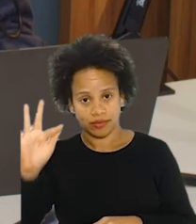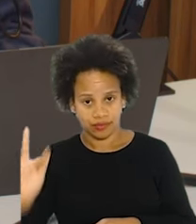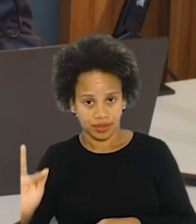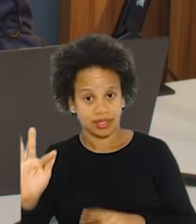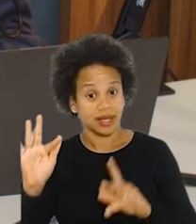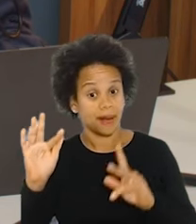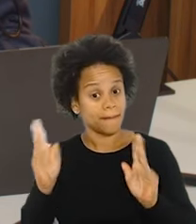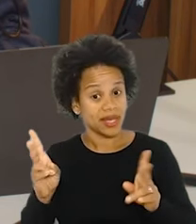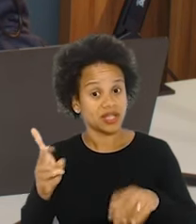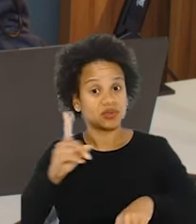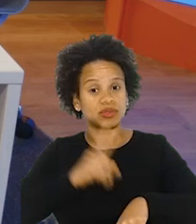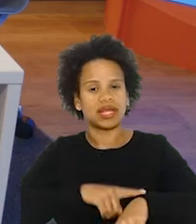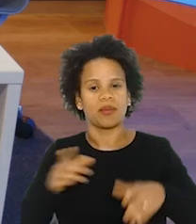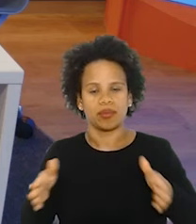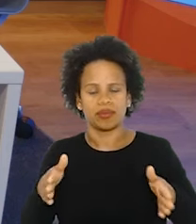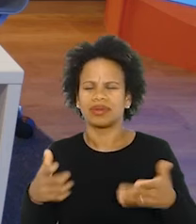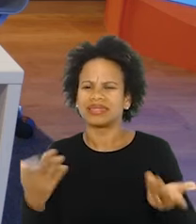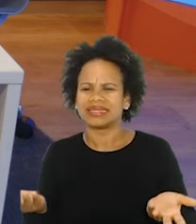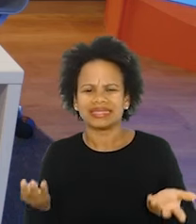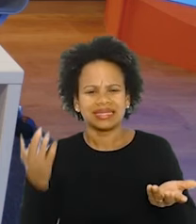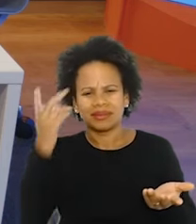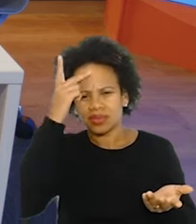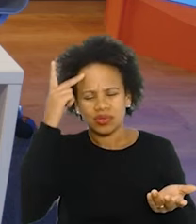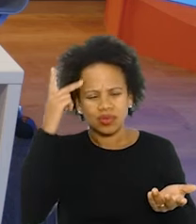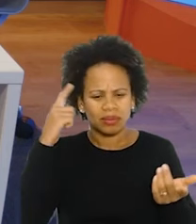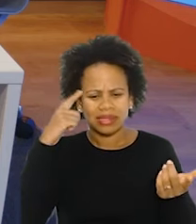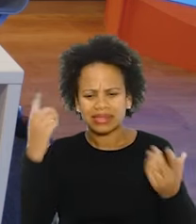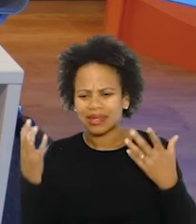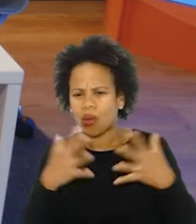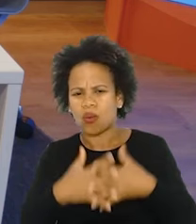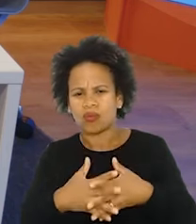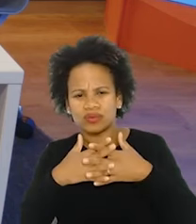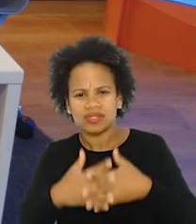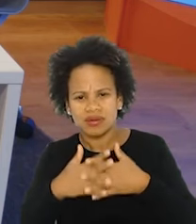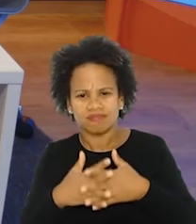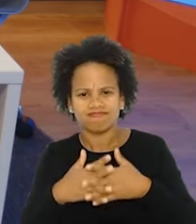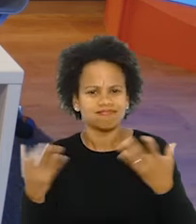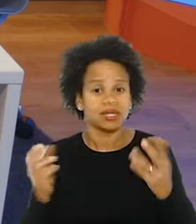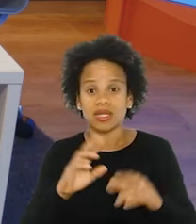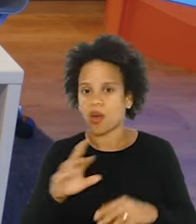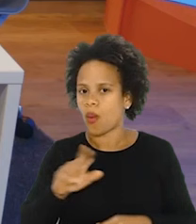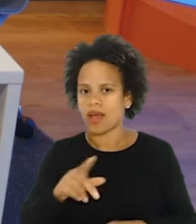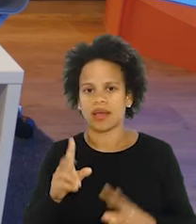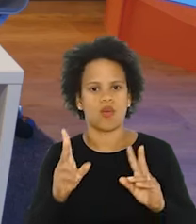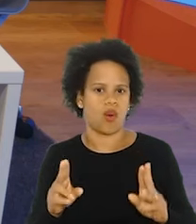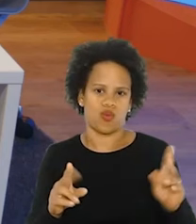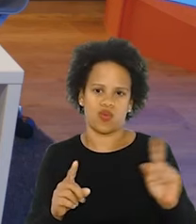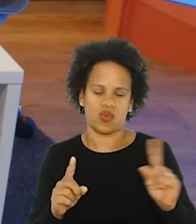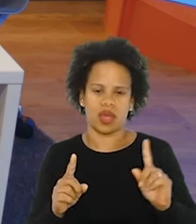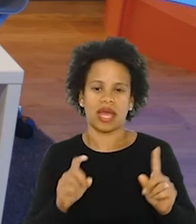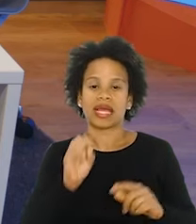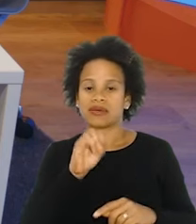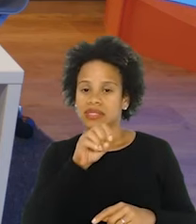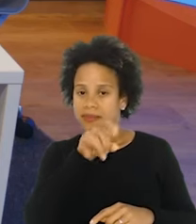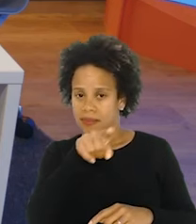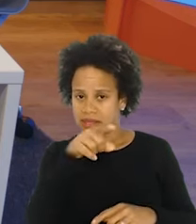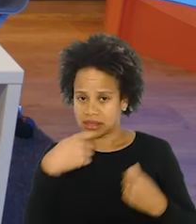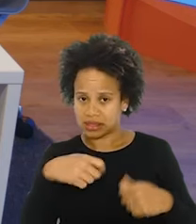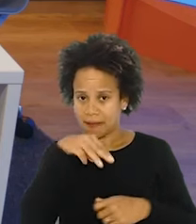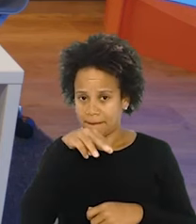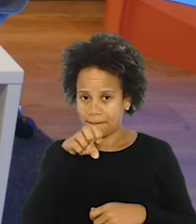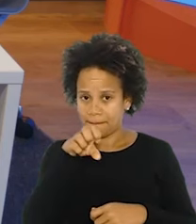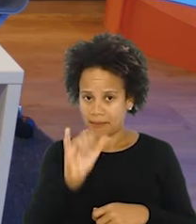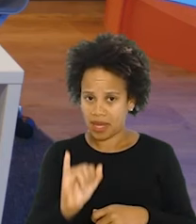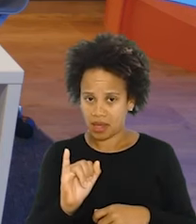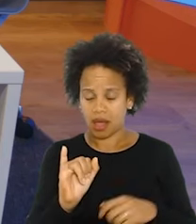confusão todo mundo fala Pera aí eu vou fazer imposto de renda Então não é a mesma coisa né ex isso vamos entender um pouquinho mais é quem precisa fazer o meio é obrigado a fazer a